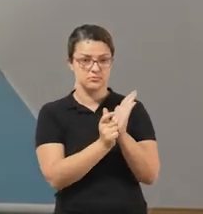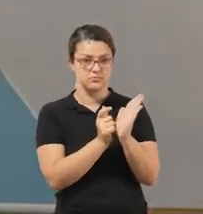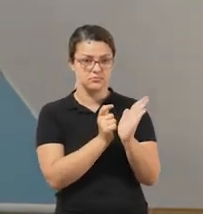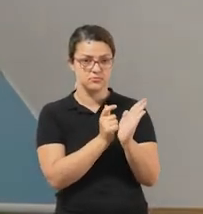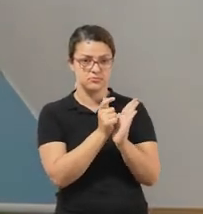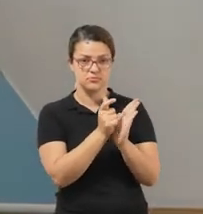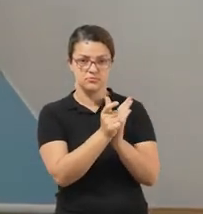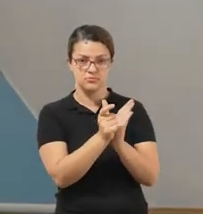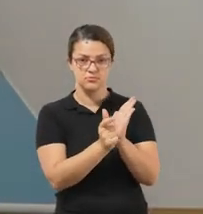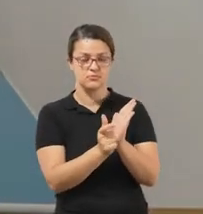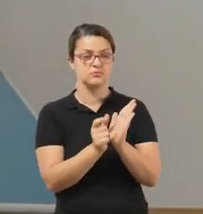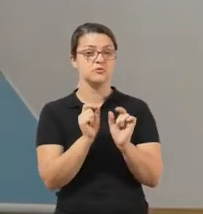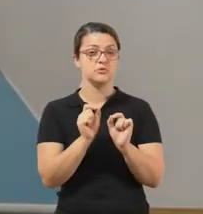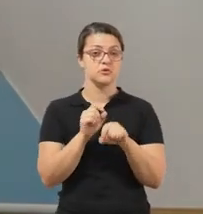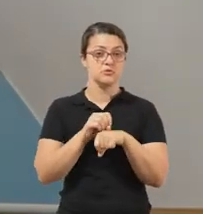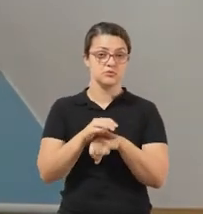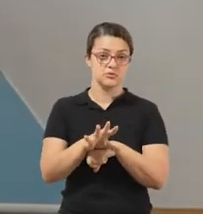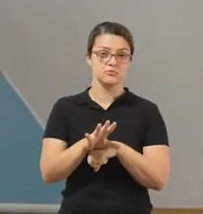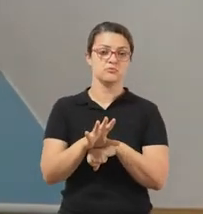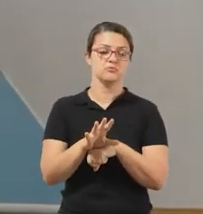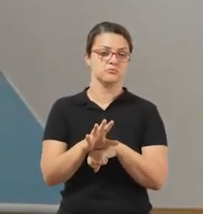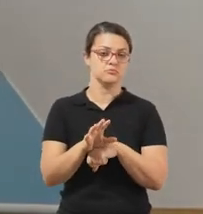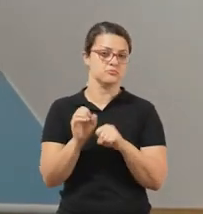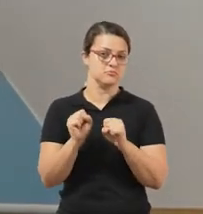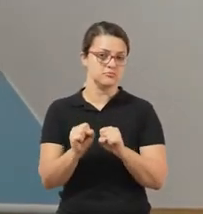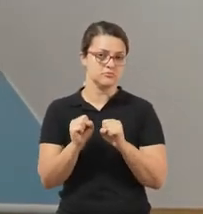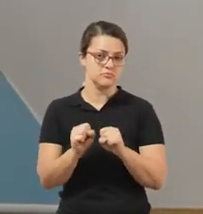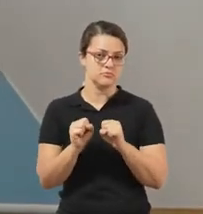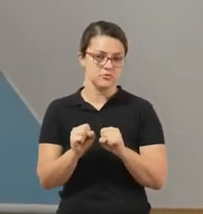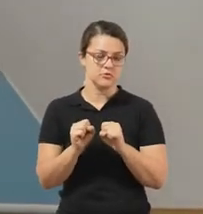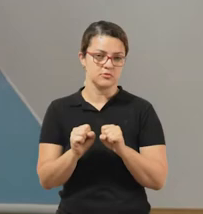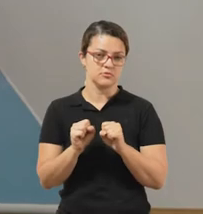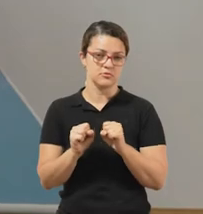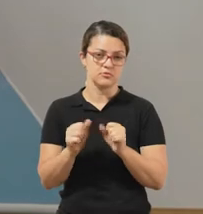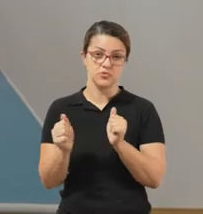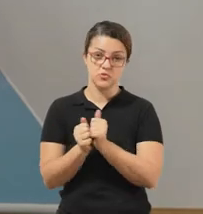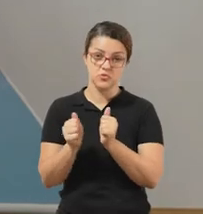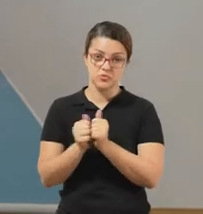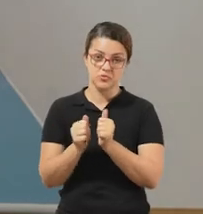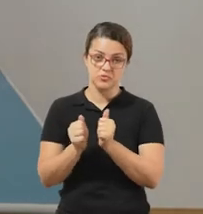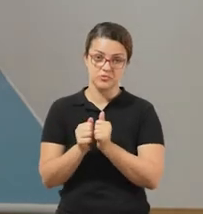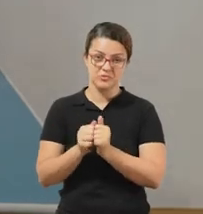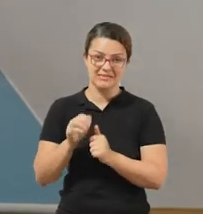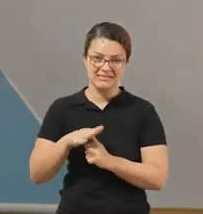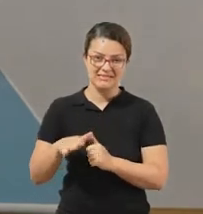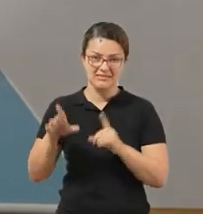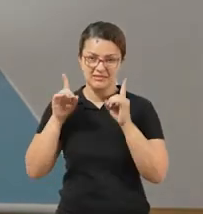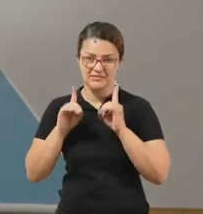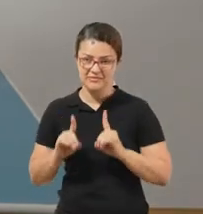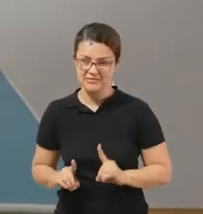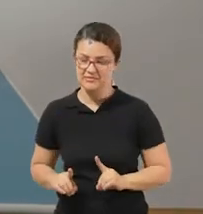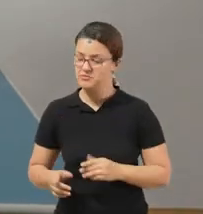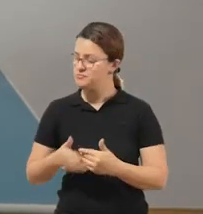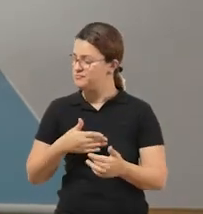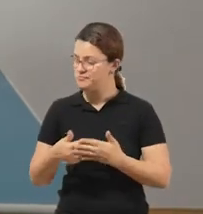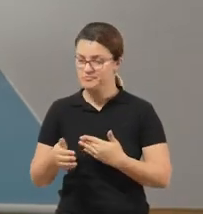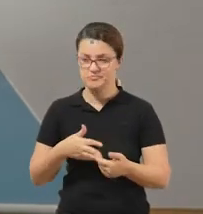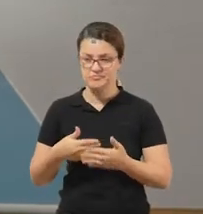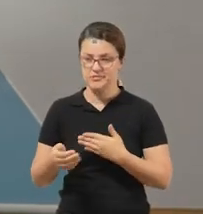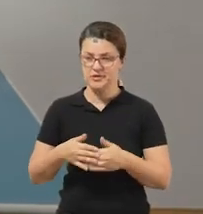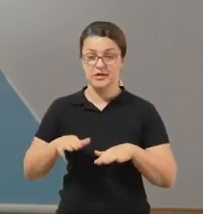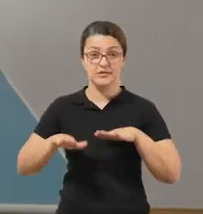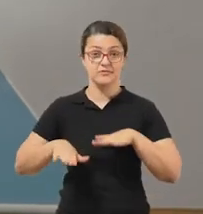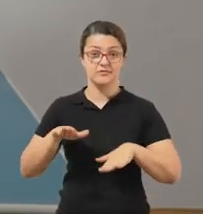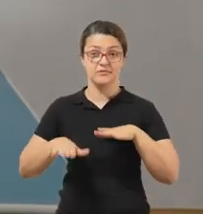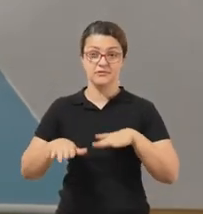Então, essas sugestões, gente, você pode estar fazendo com a criança com deficiência. Qualquer deficiência você pode estar explorando. Às vezes você